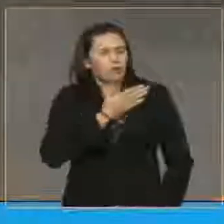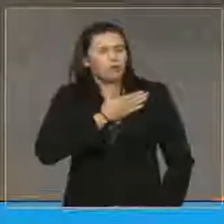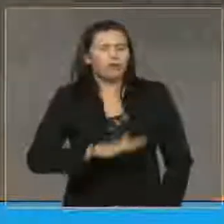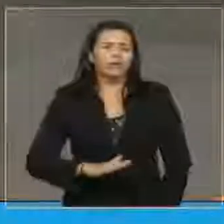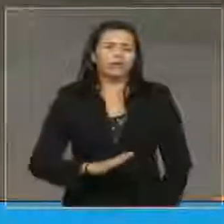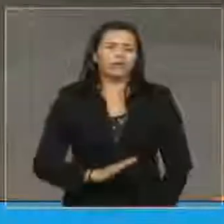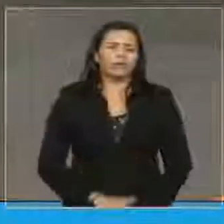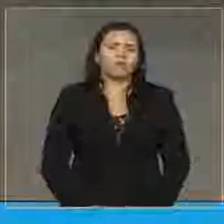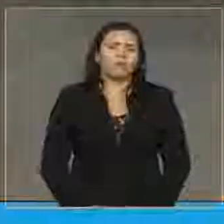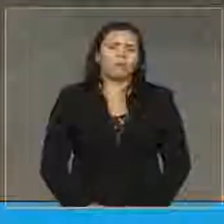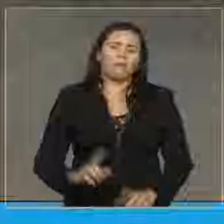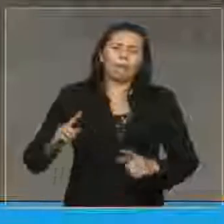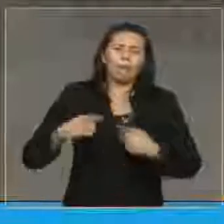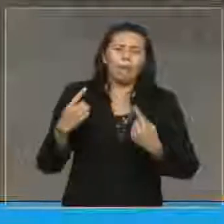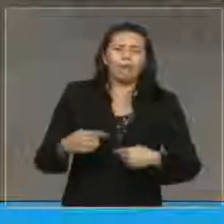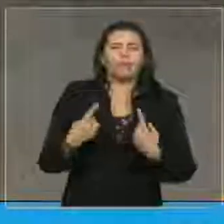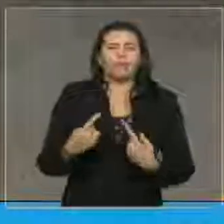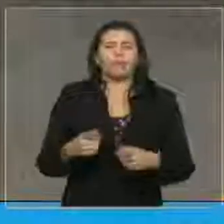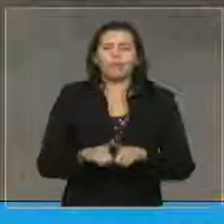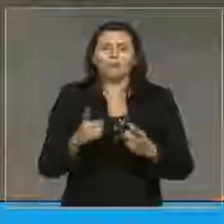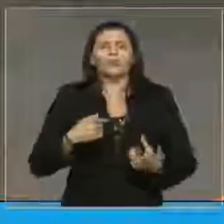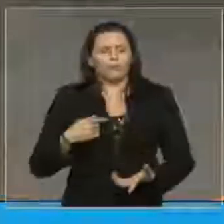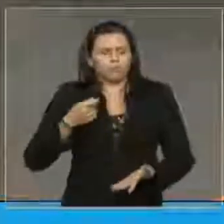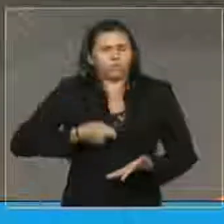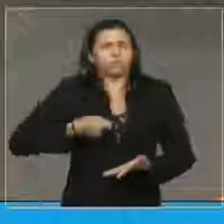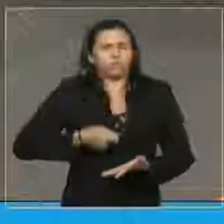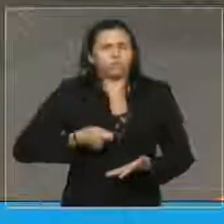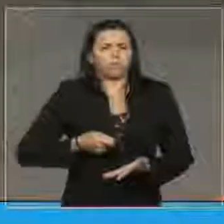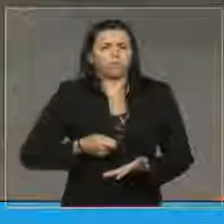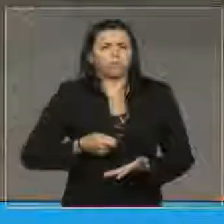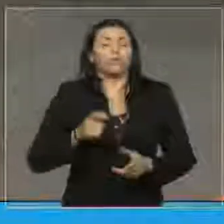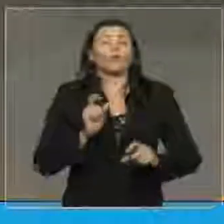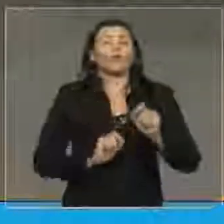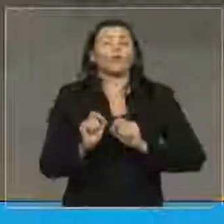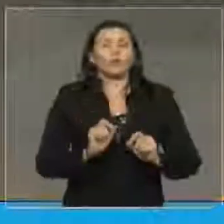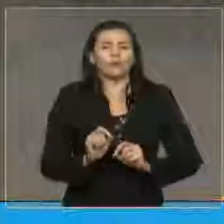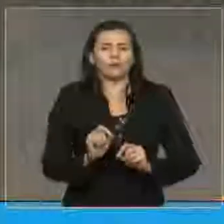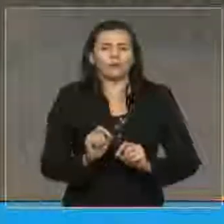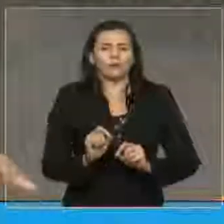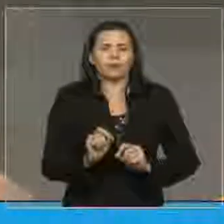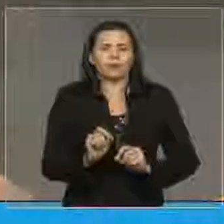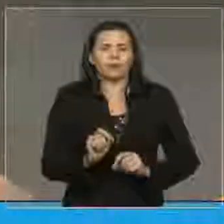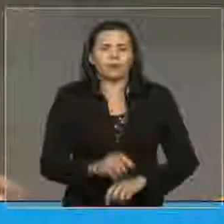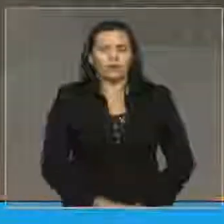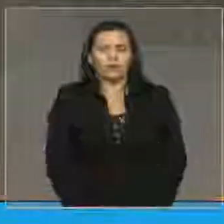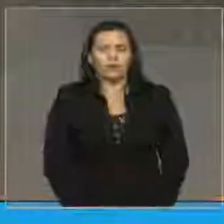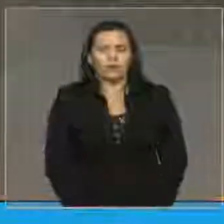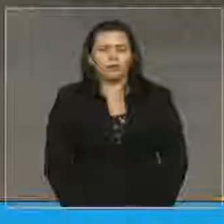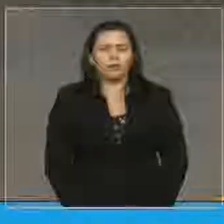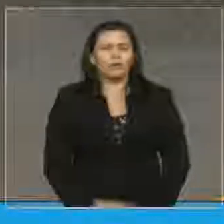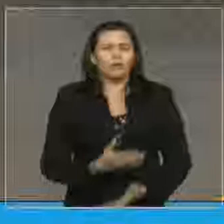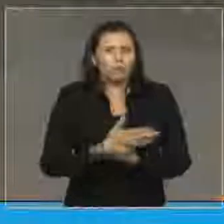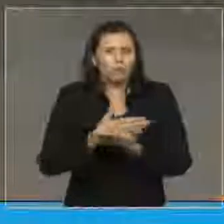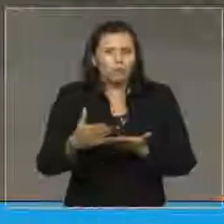colegas a manutenção dessa bandeira, que não começou